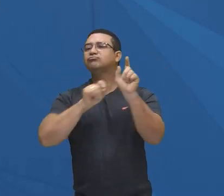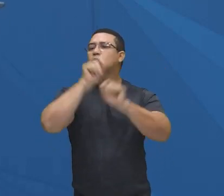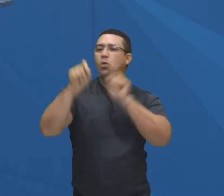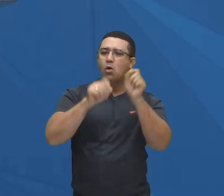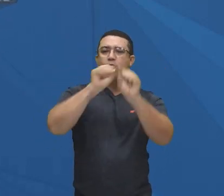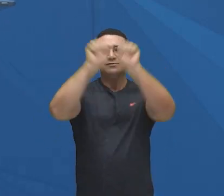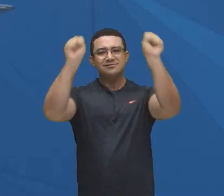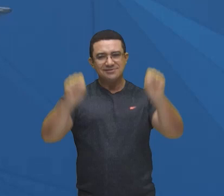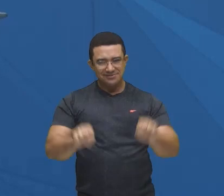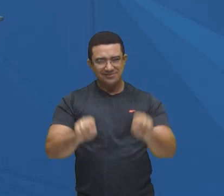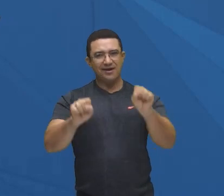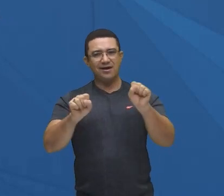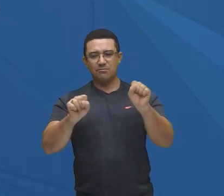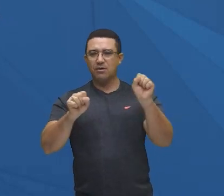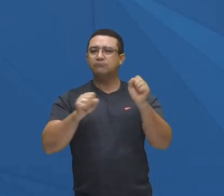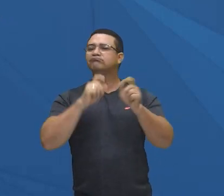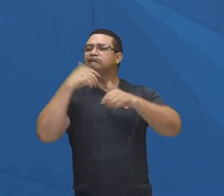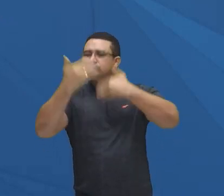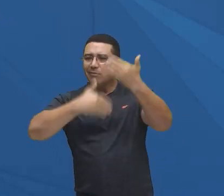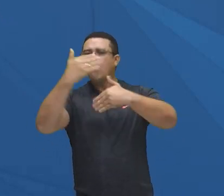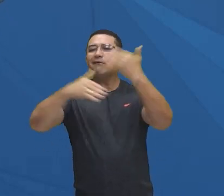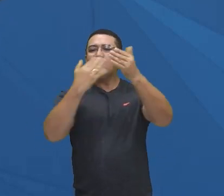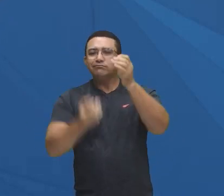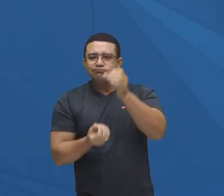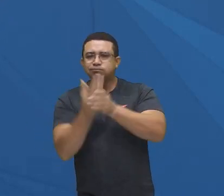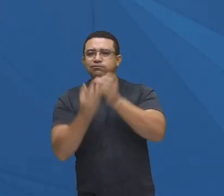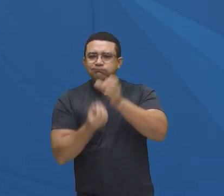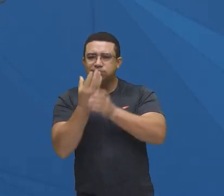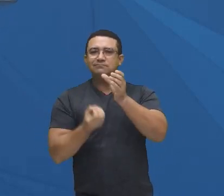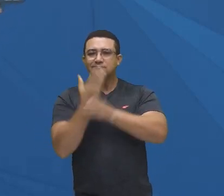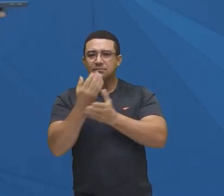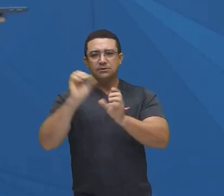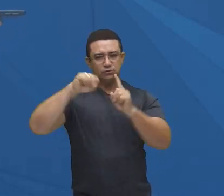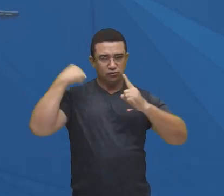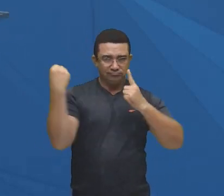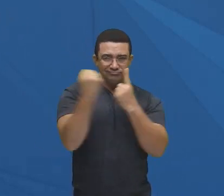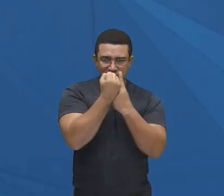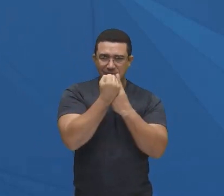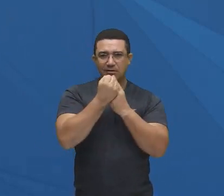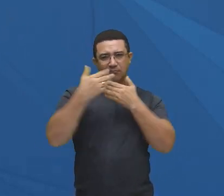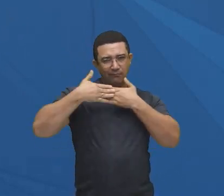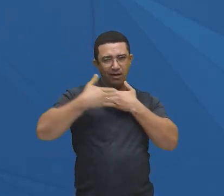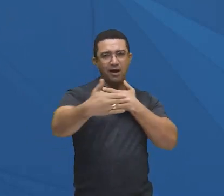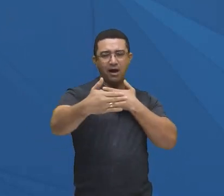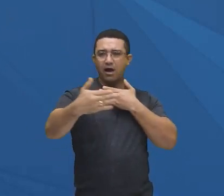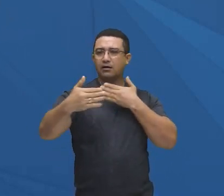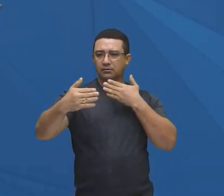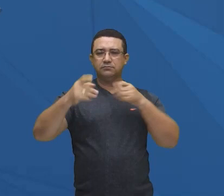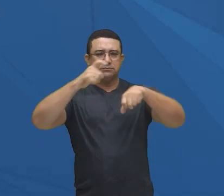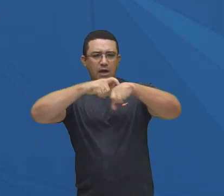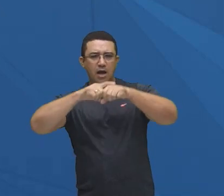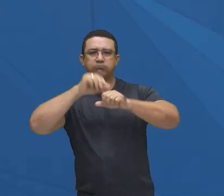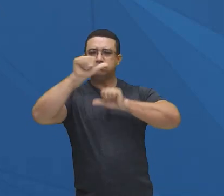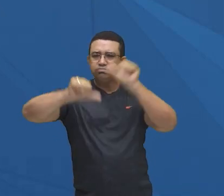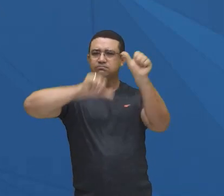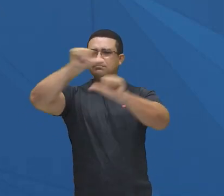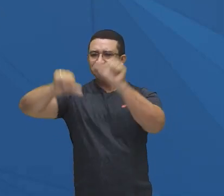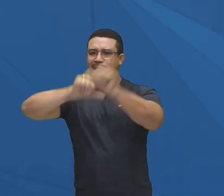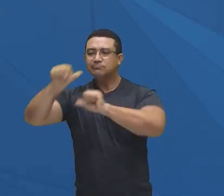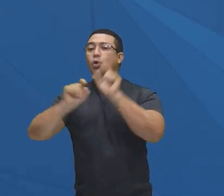sistemas, os mecanismos, os processos de produção na nossa sociedade ao longo do tempo se transformam, de que maneira a